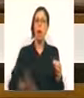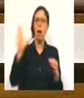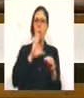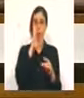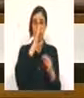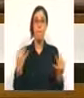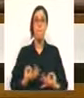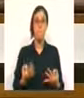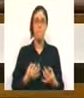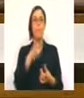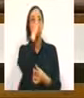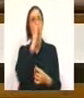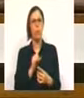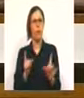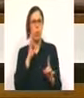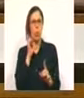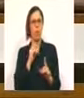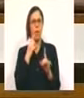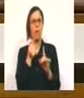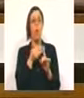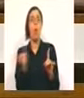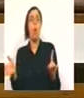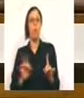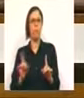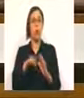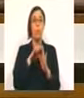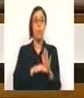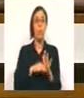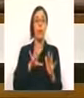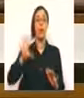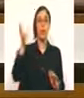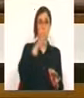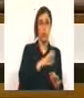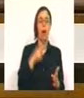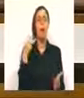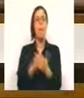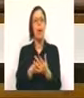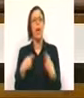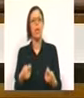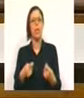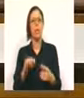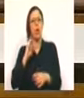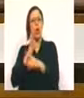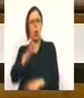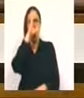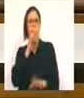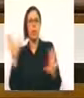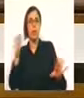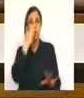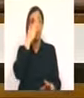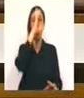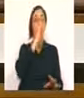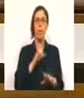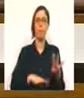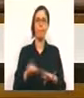Se assim fosse, o Governo não tentaria desviar verbas dos programas regionais para pagar despesas correntes de outros ministérios. O Governo